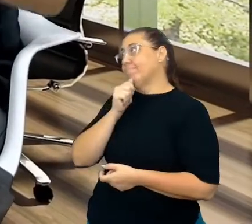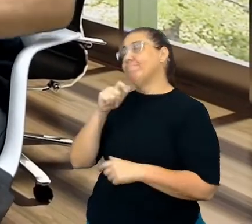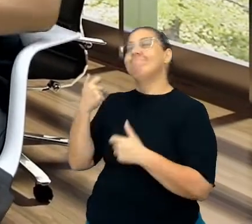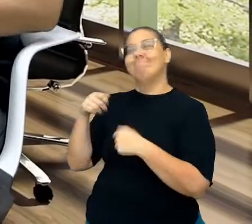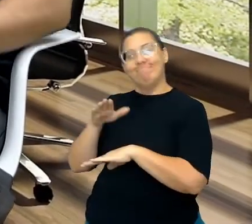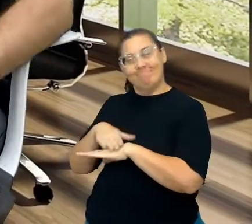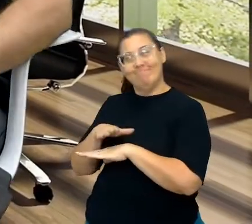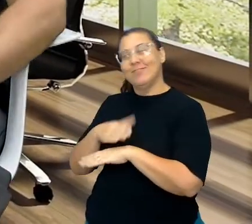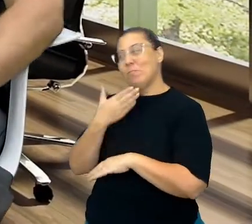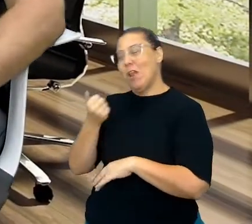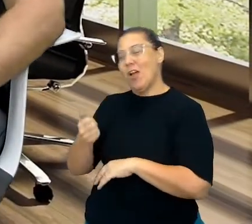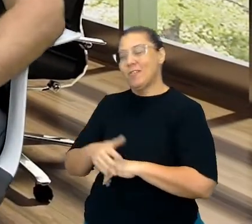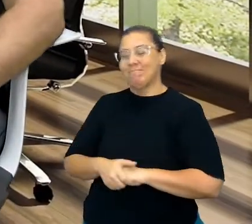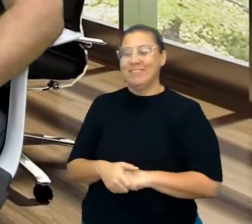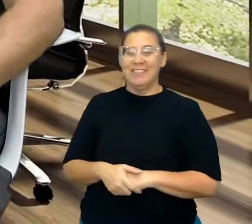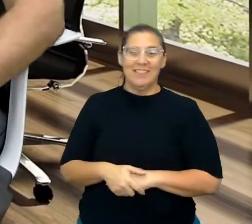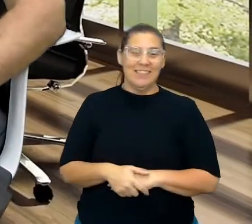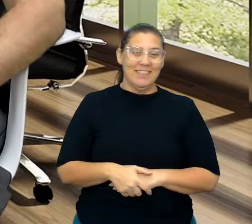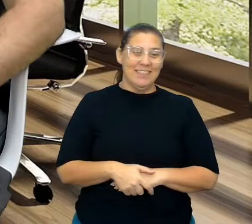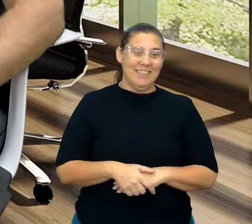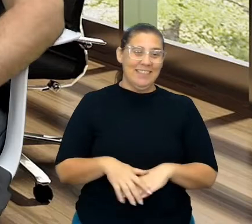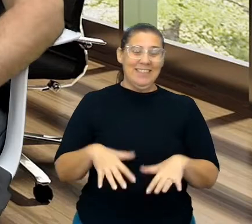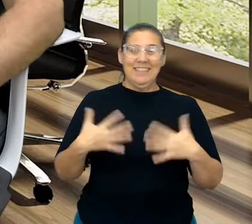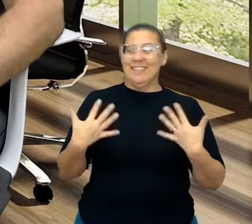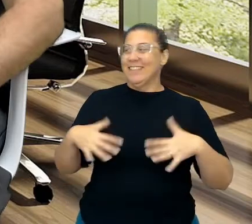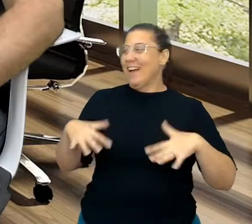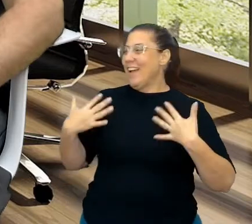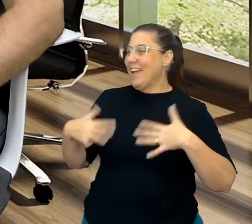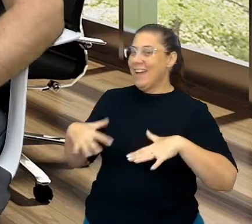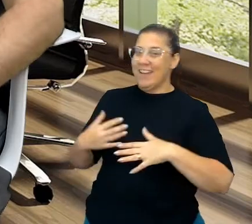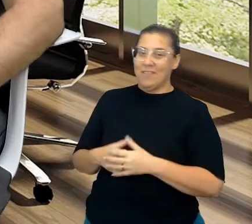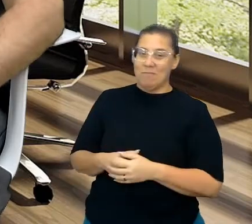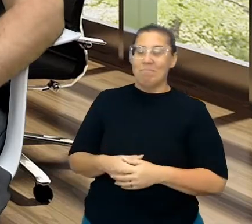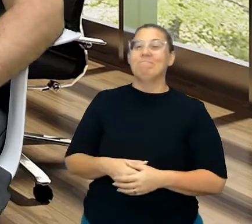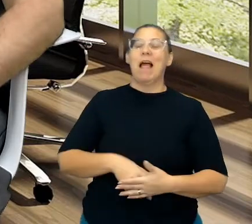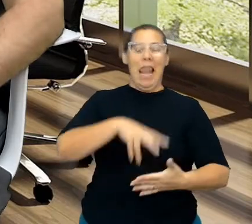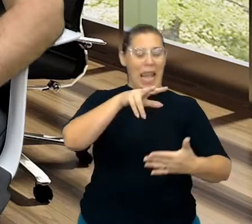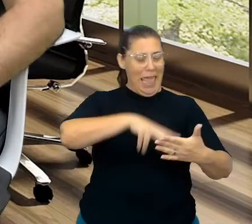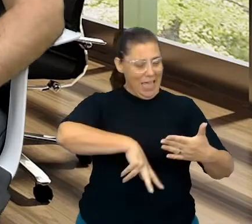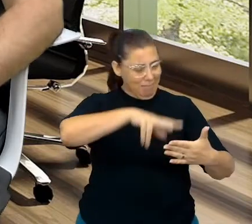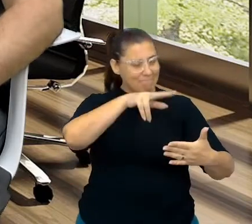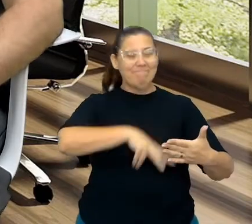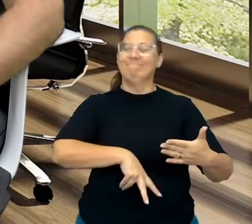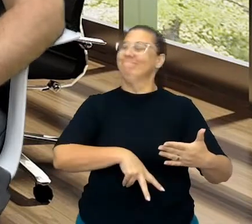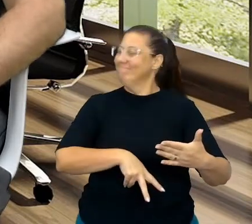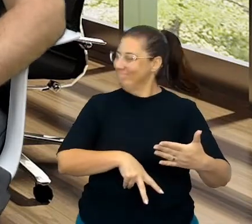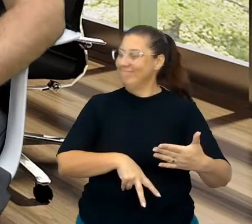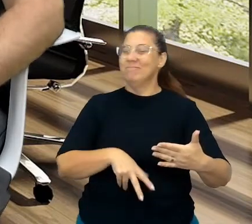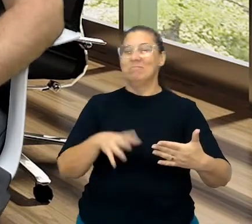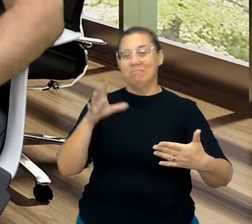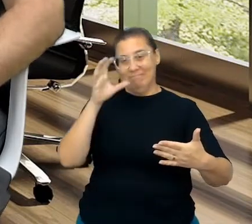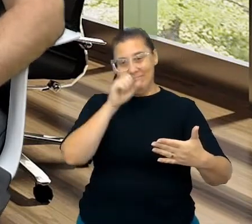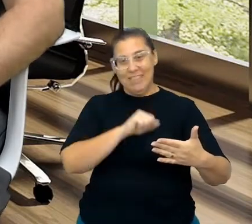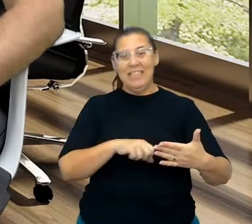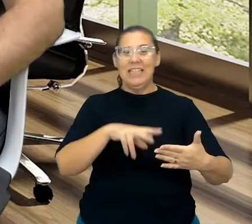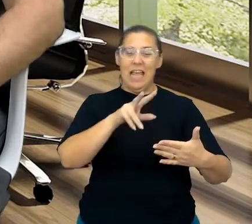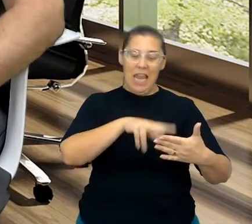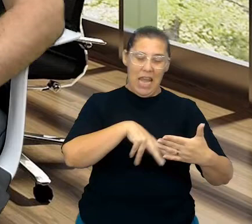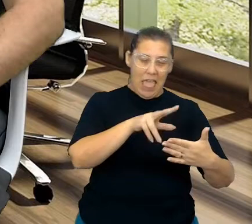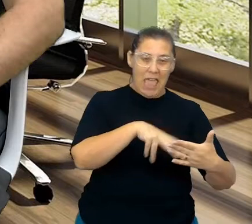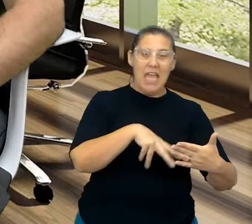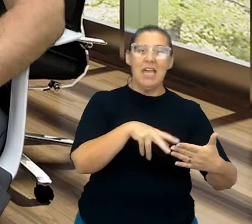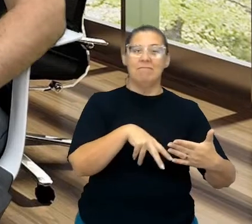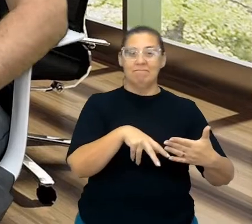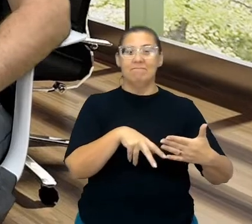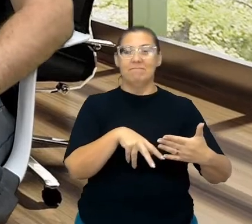que precisa ser melhorado? Preciso melhorar a ler. Preciso, né, aprender mais a ter esse costume